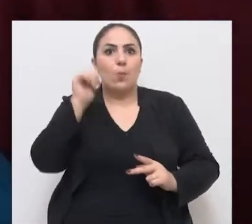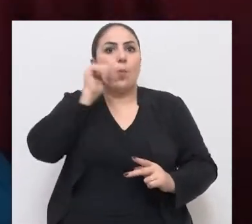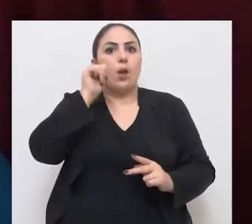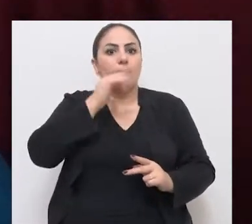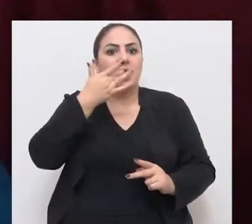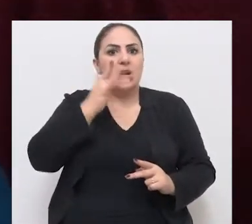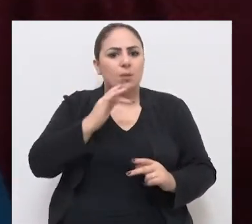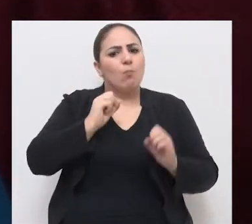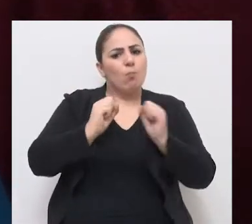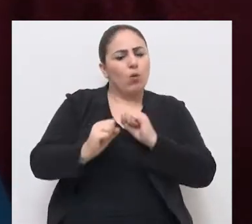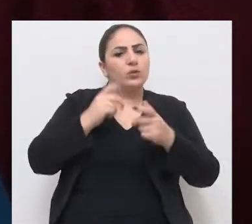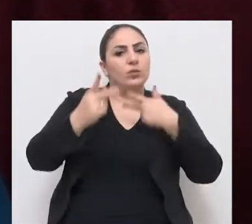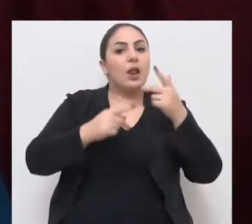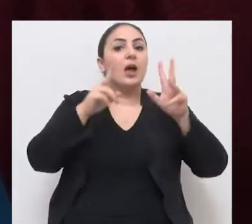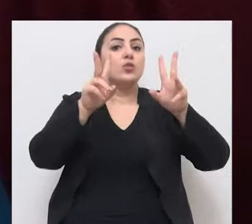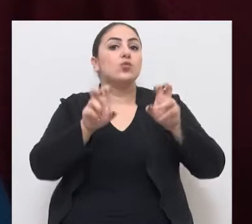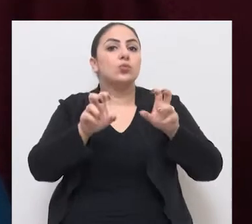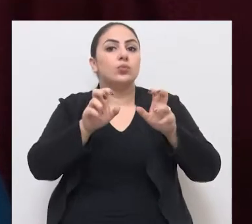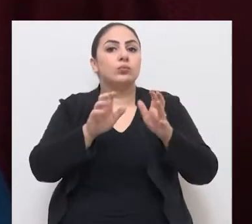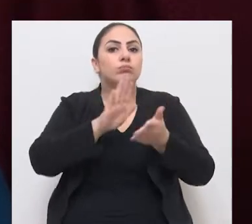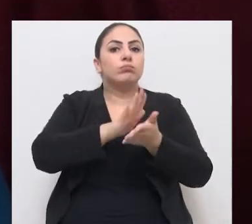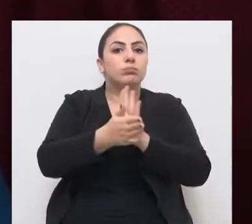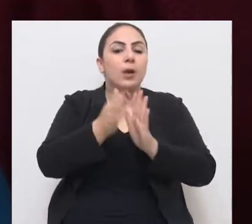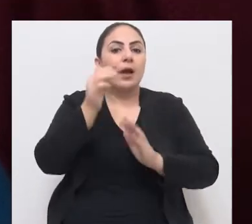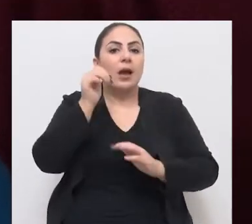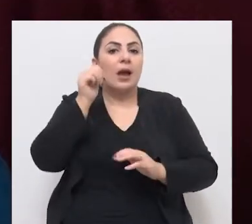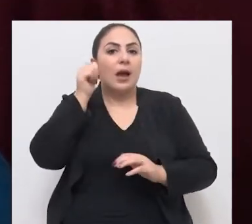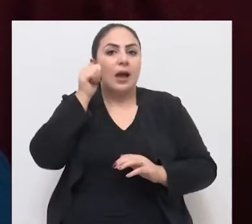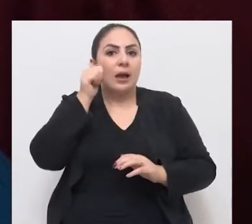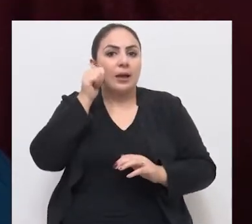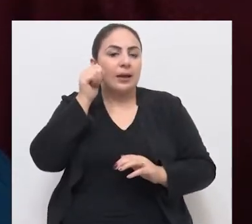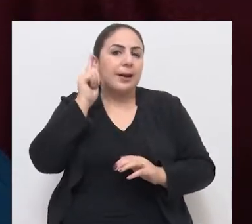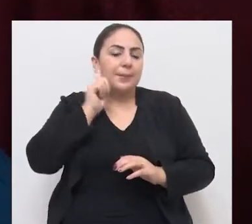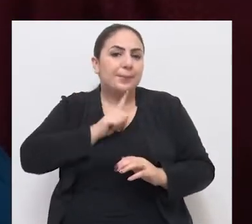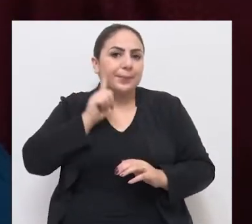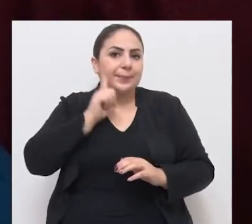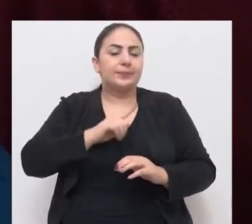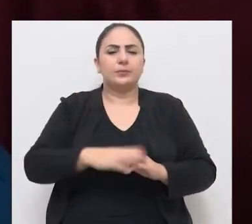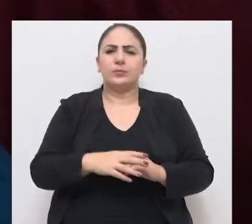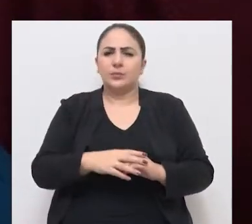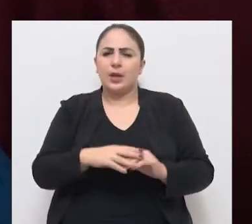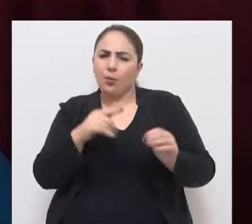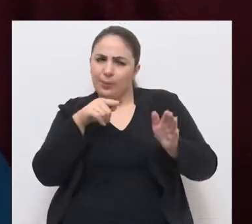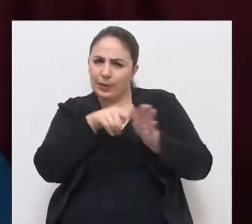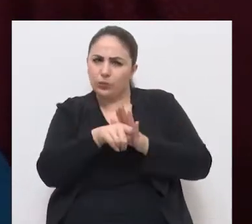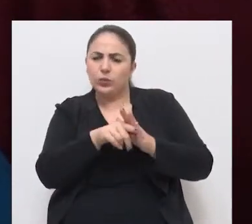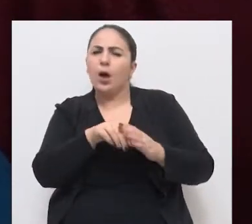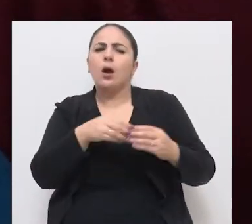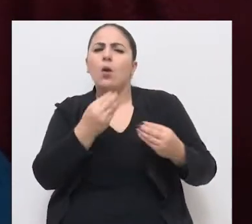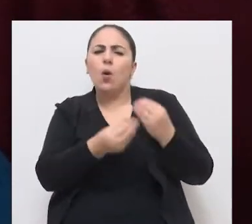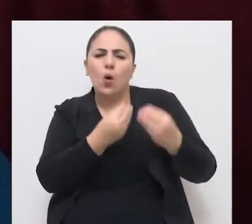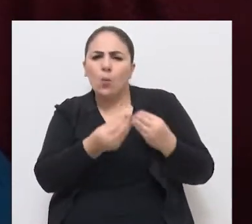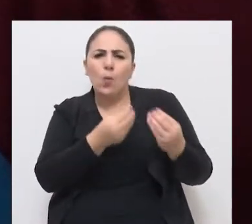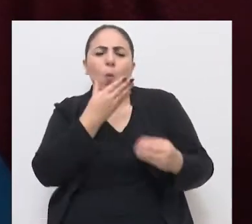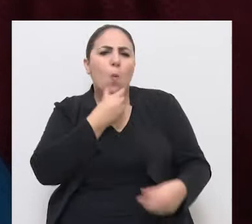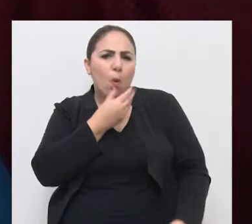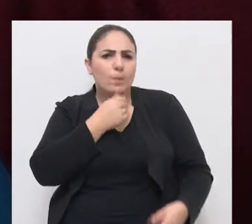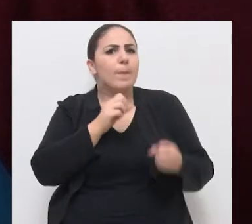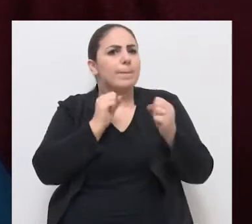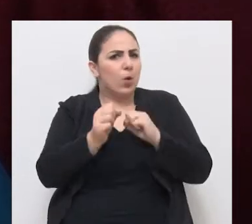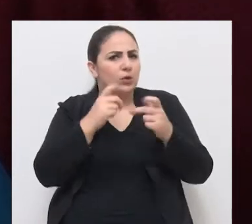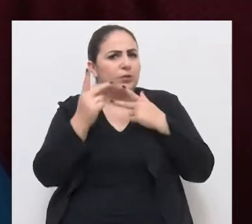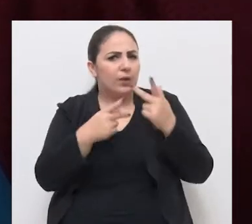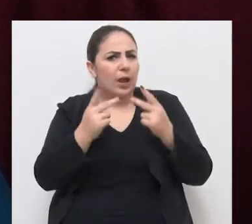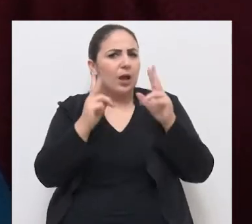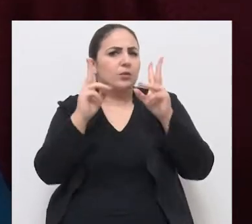mulher branca, posso falar sobre o racismo. E aí eu devolvo a pergunta questionando se um homem